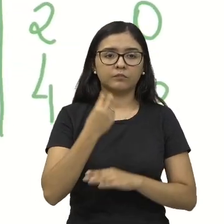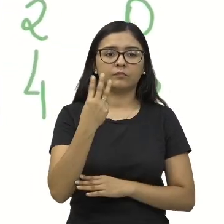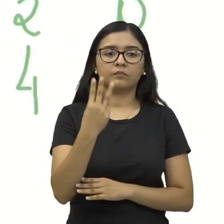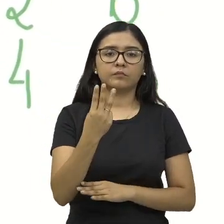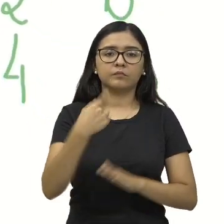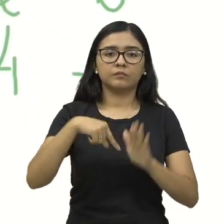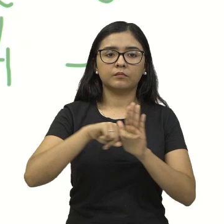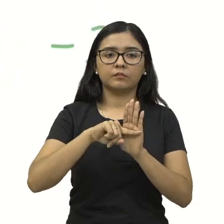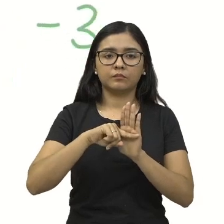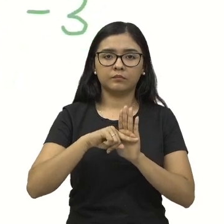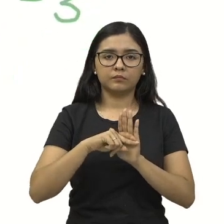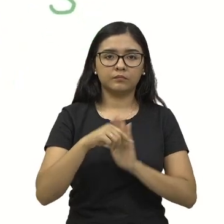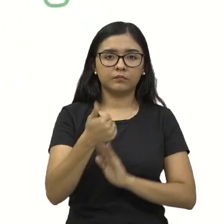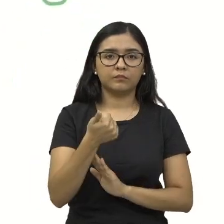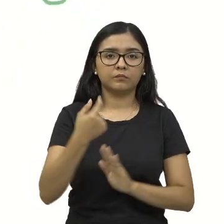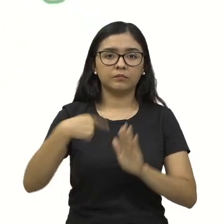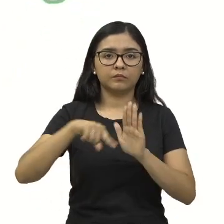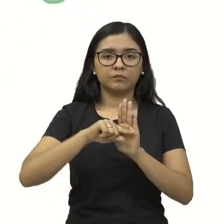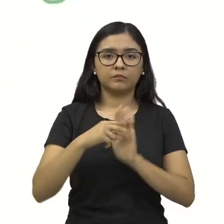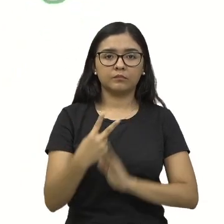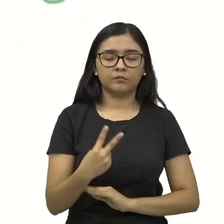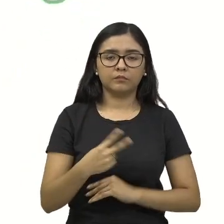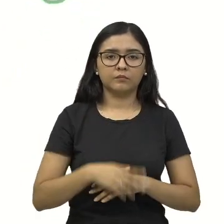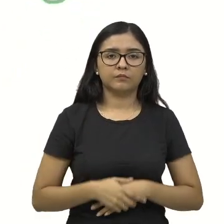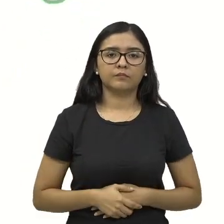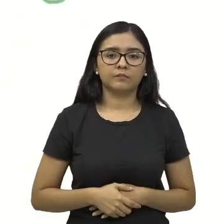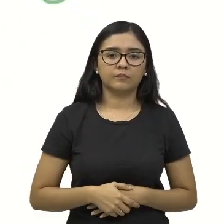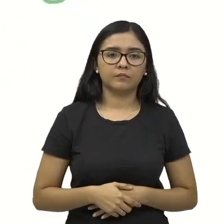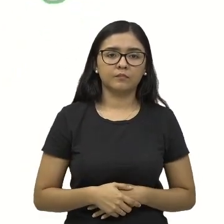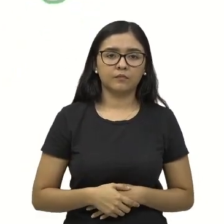3, menos 1 e menos 2.